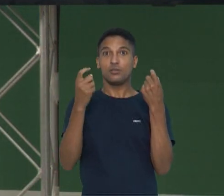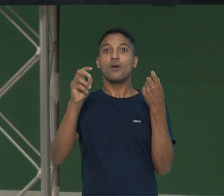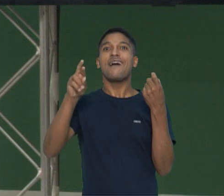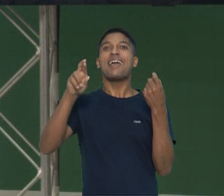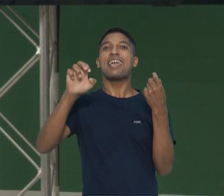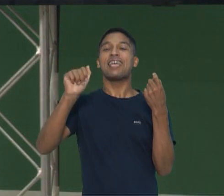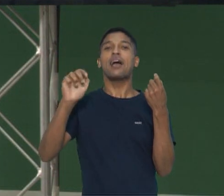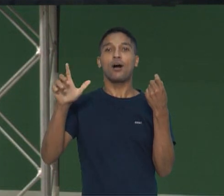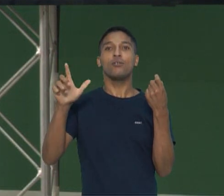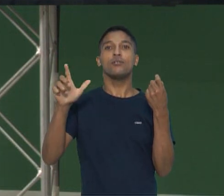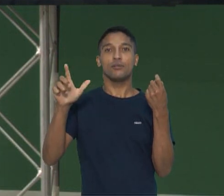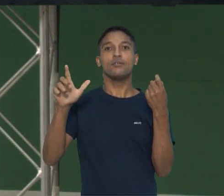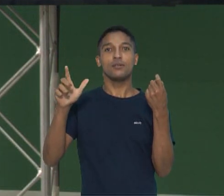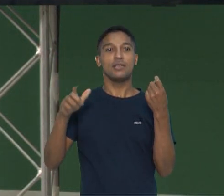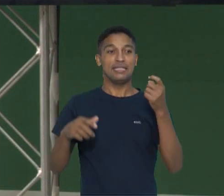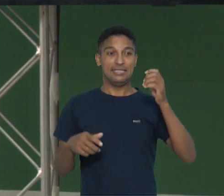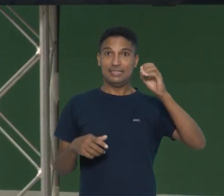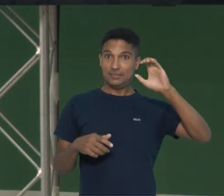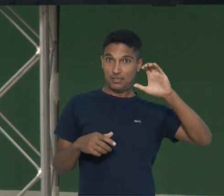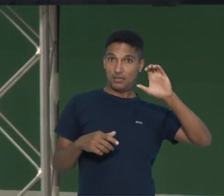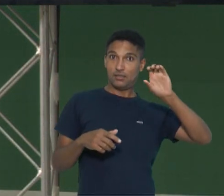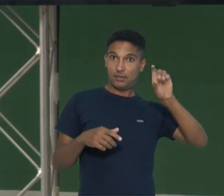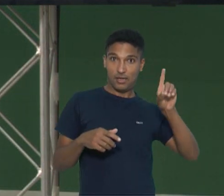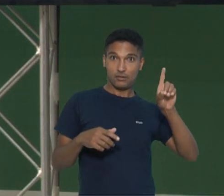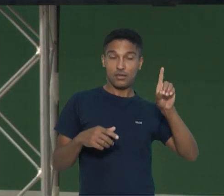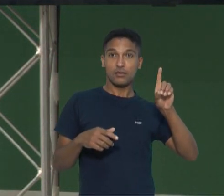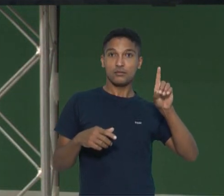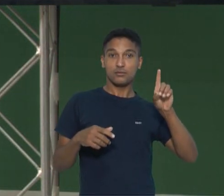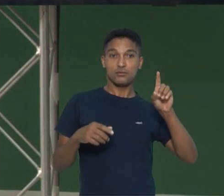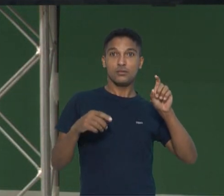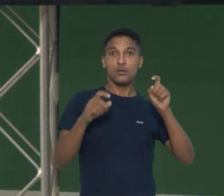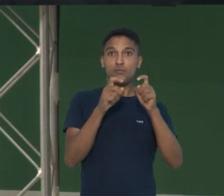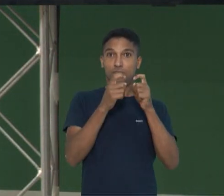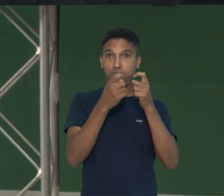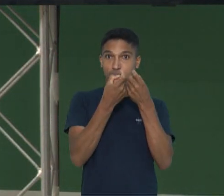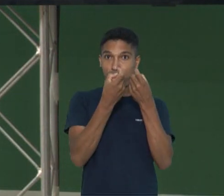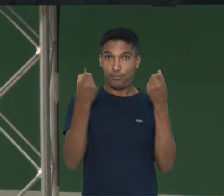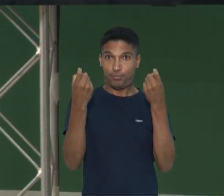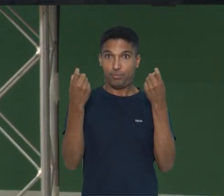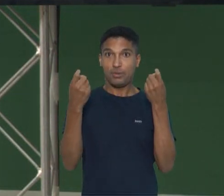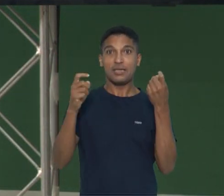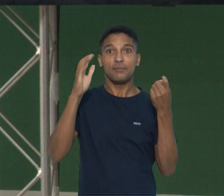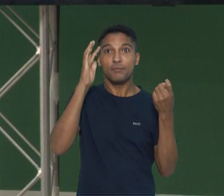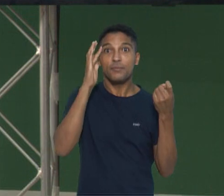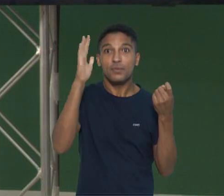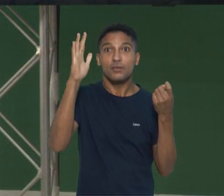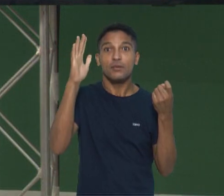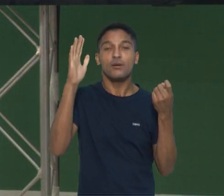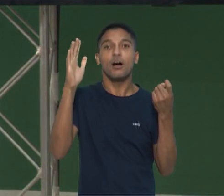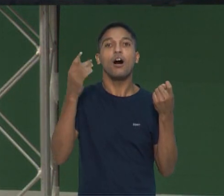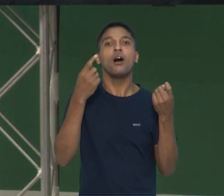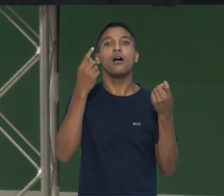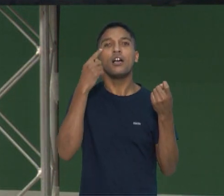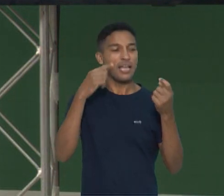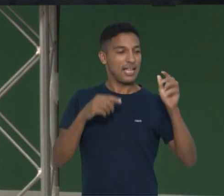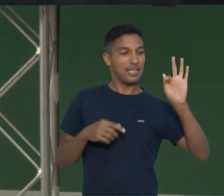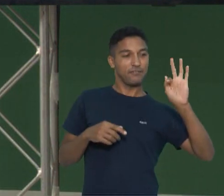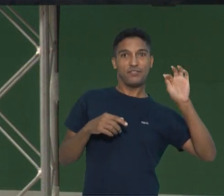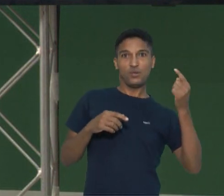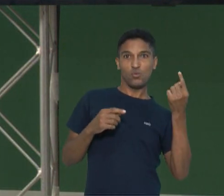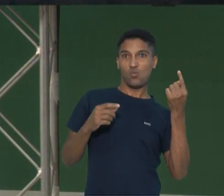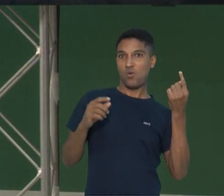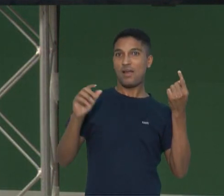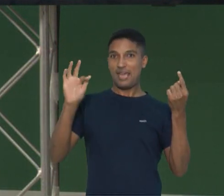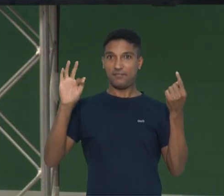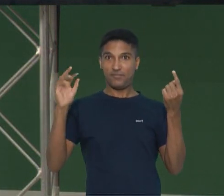De F1 até F2 é o que nós chamamos de distância focal. Essa distância focal tem uma medida de